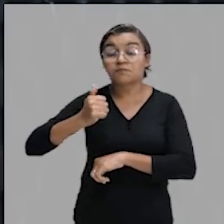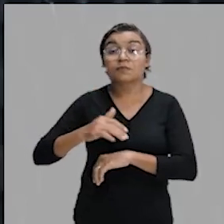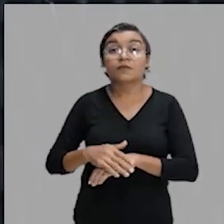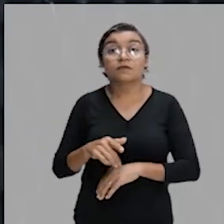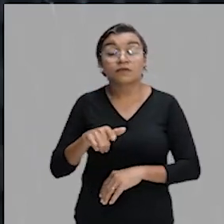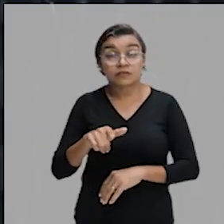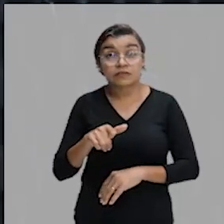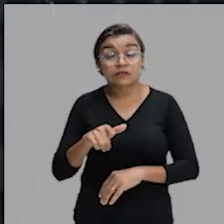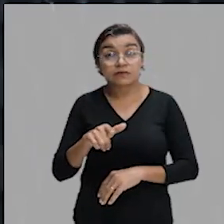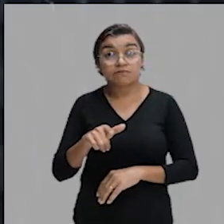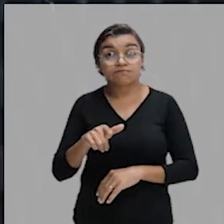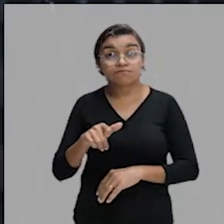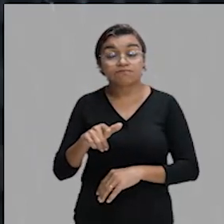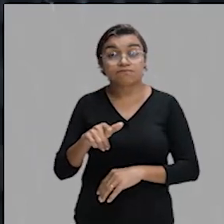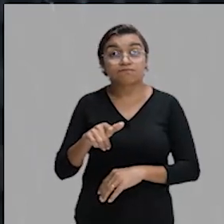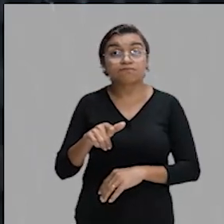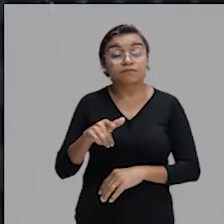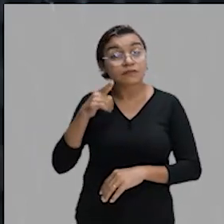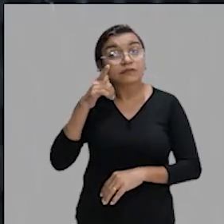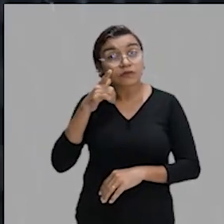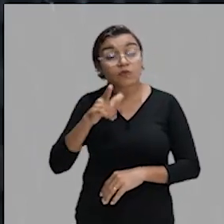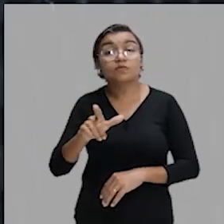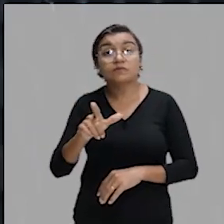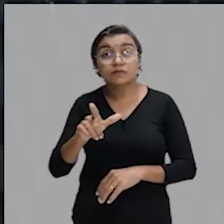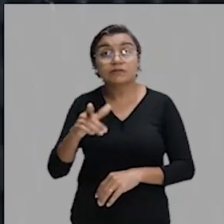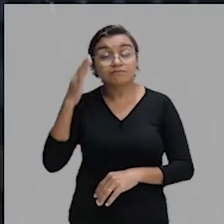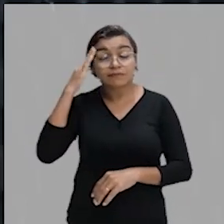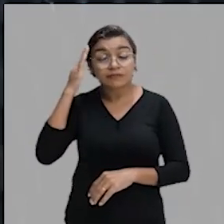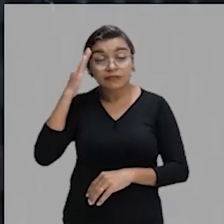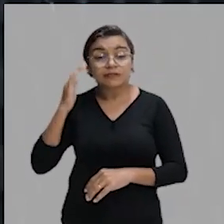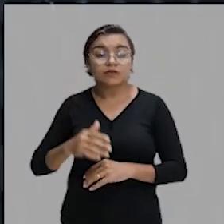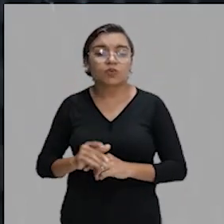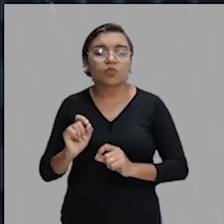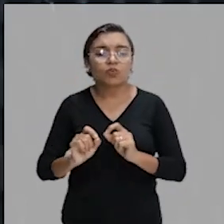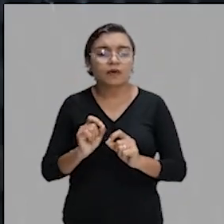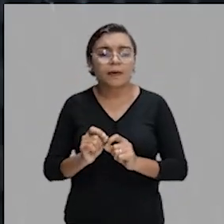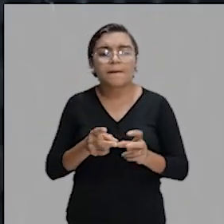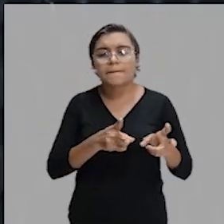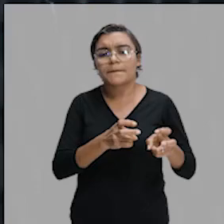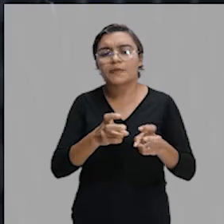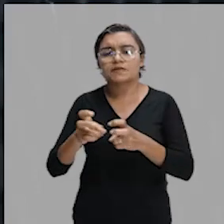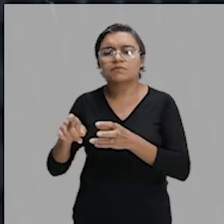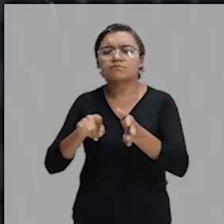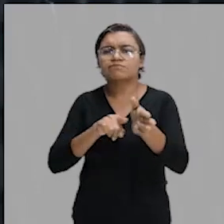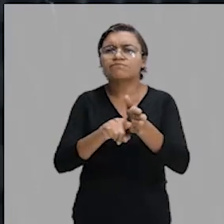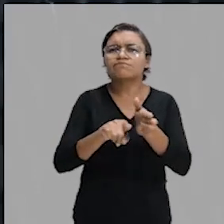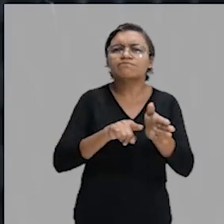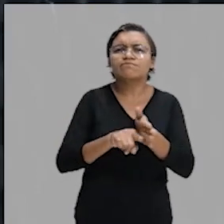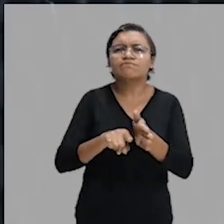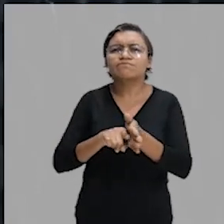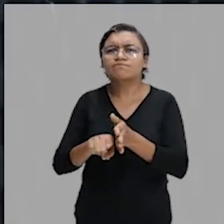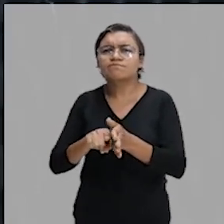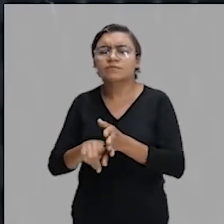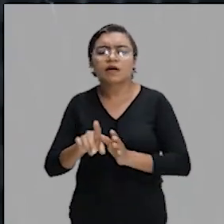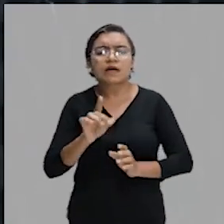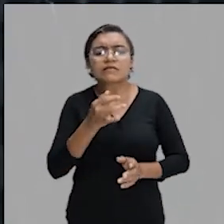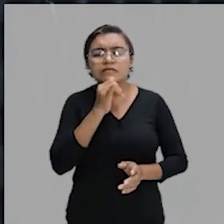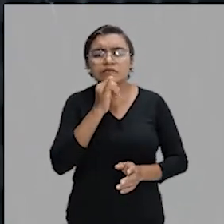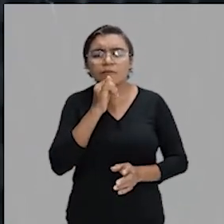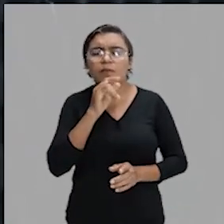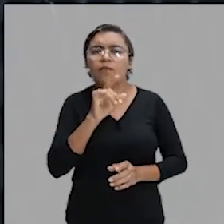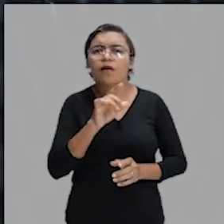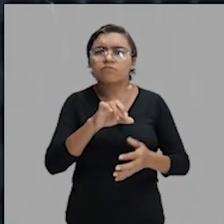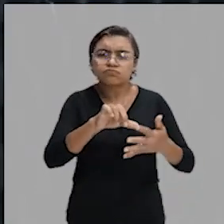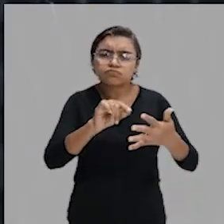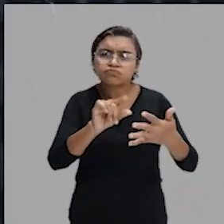a ser muito perspicaz em algumas questões. Você está percebendo as alternativas, você já olhou aí, se você não olhar, a curiosidade